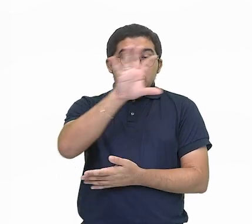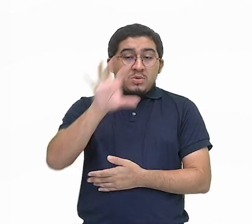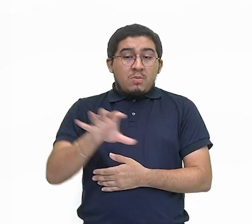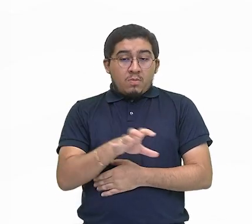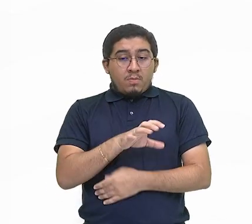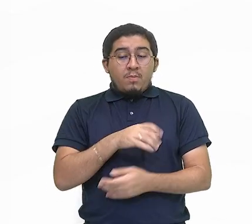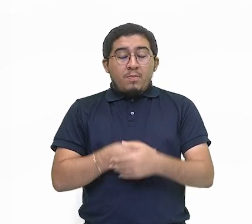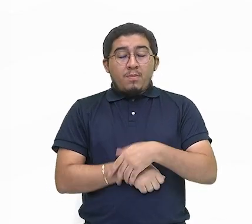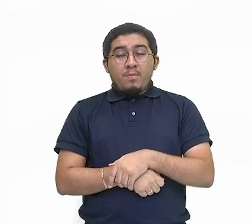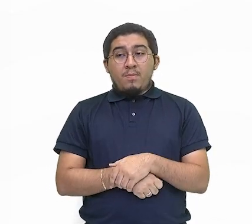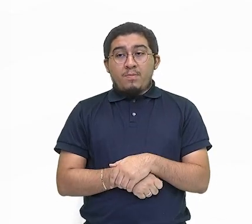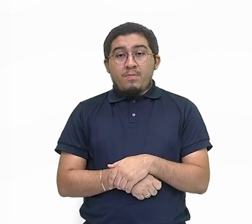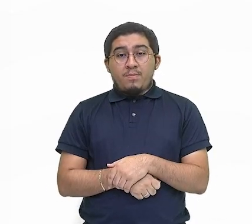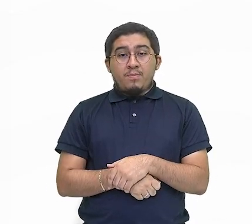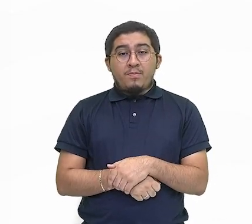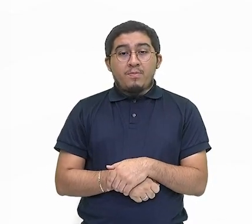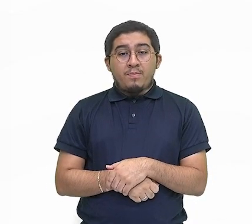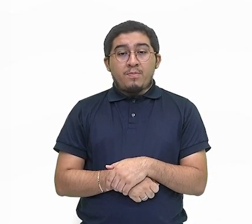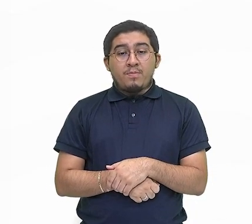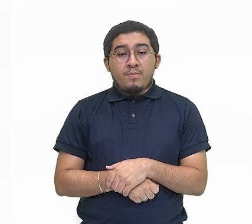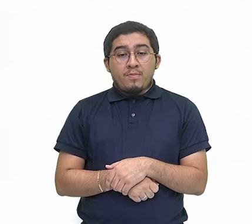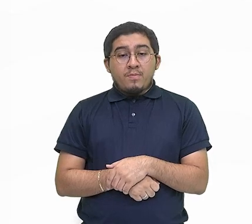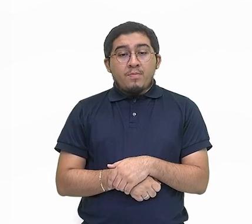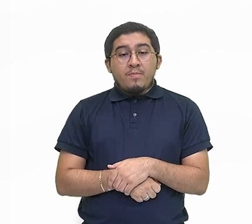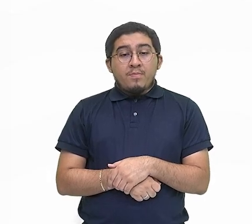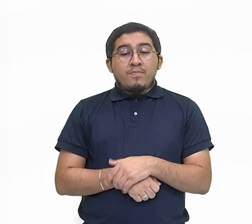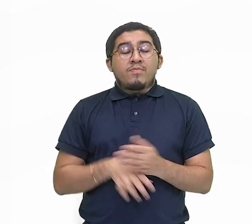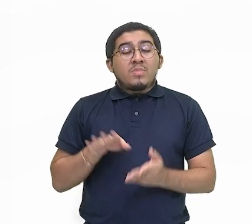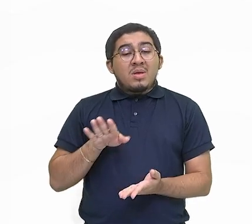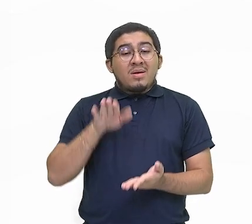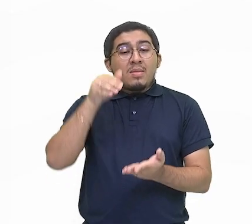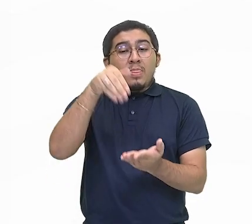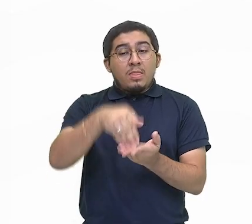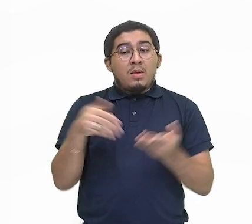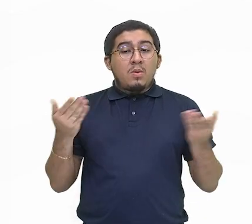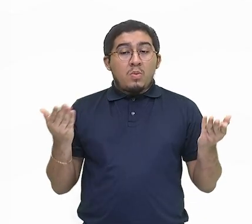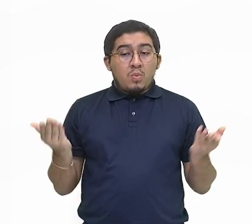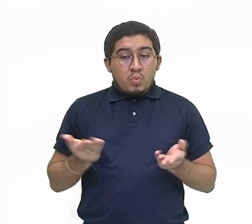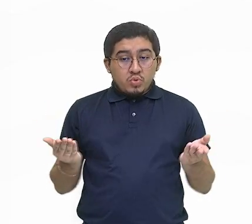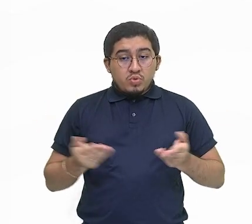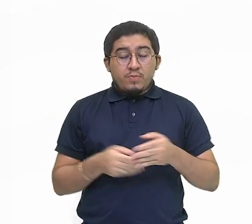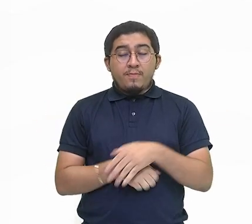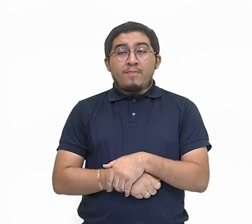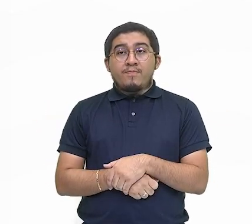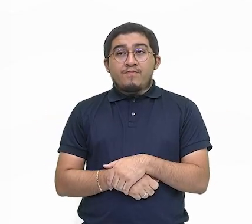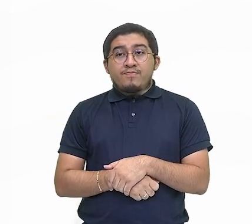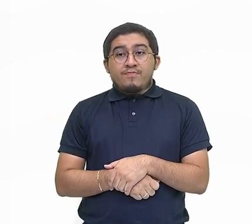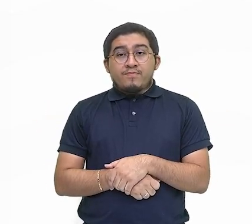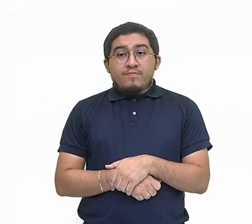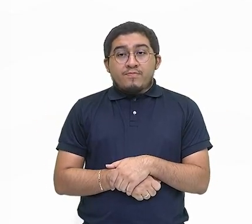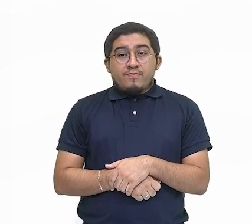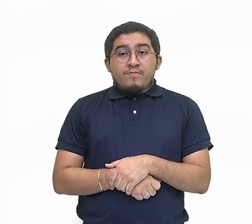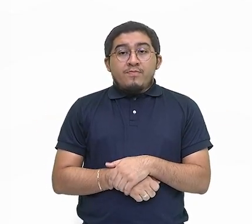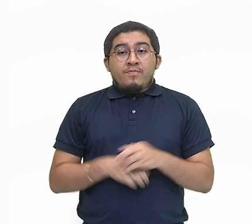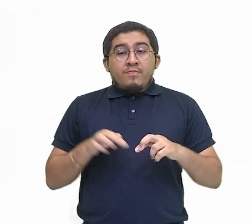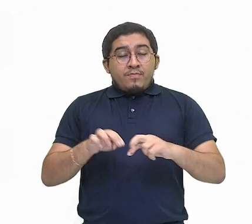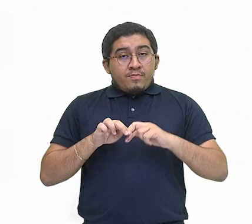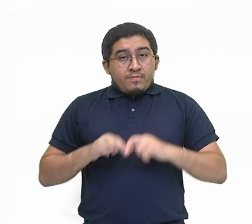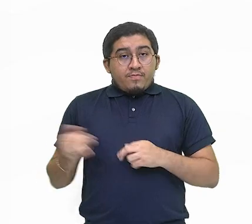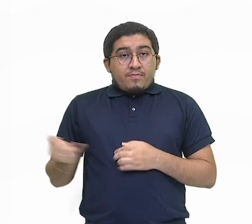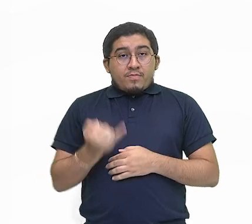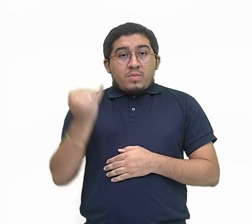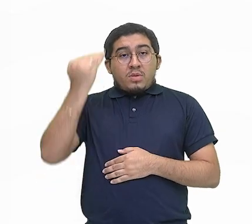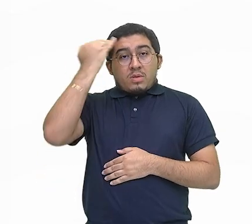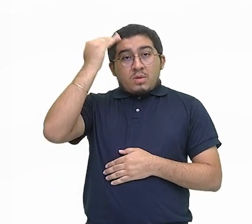colocar aqui, que moldam a região até os dias atuais. Por isso é importante entender sobre